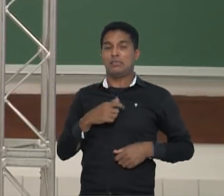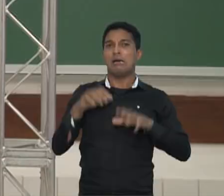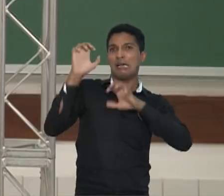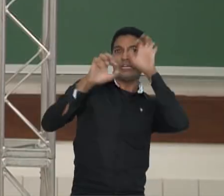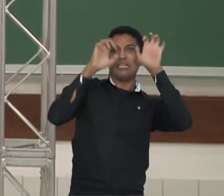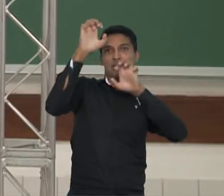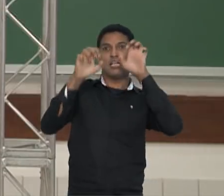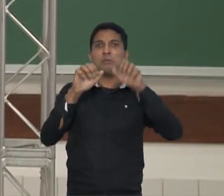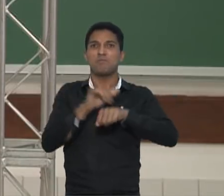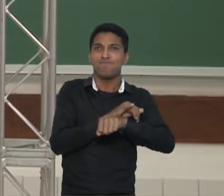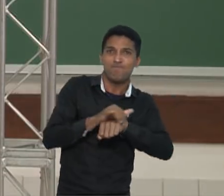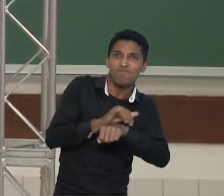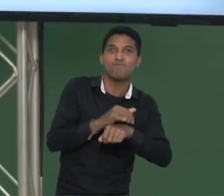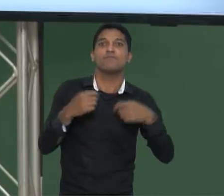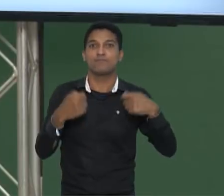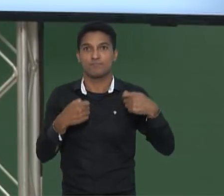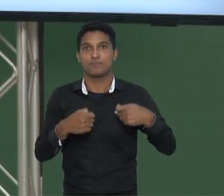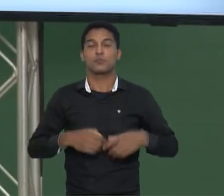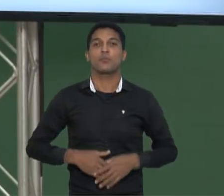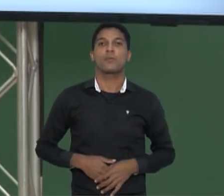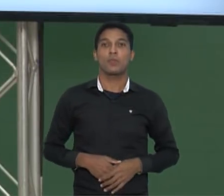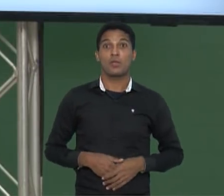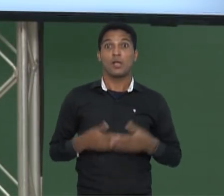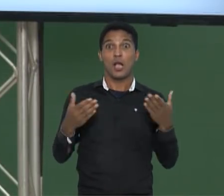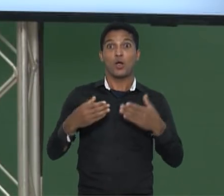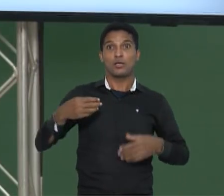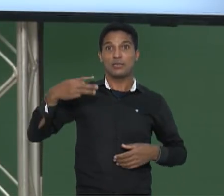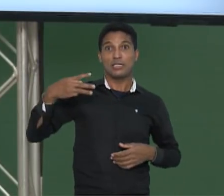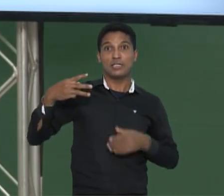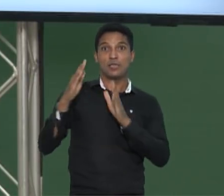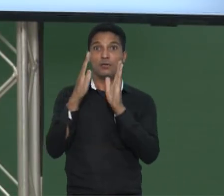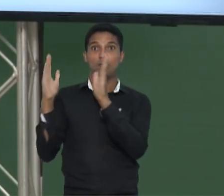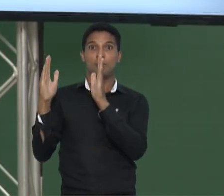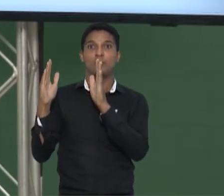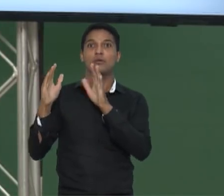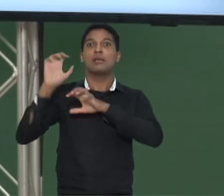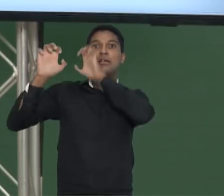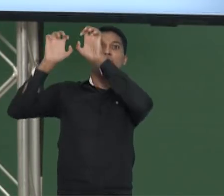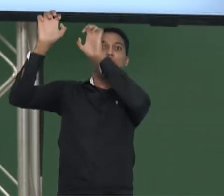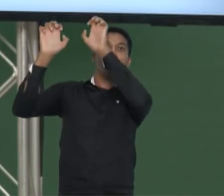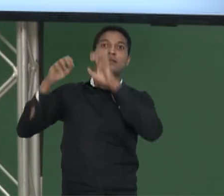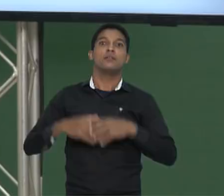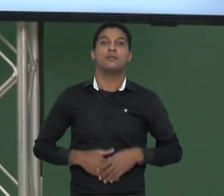escalador. E a terceira modalidade, talvez